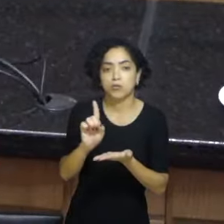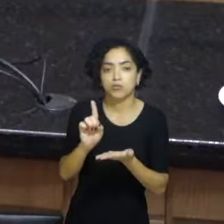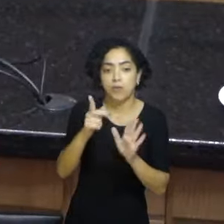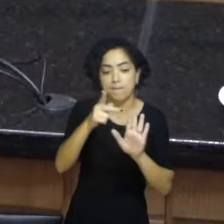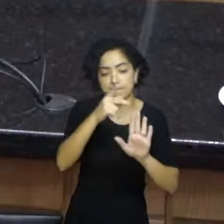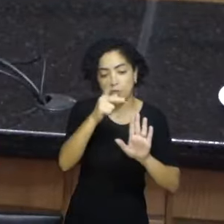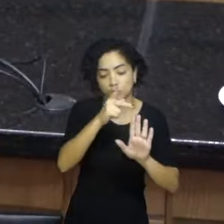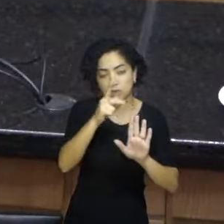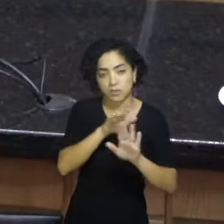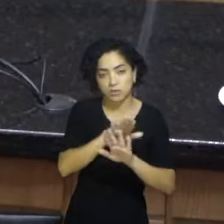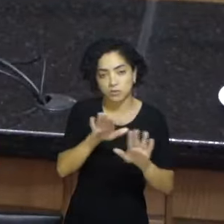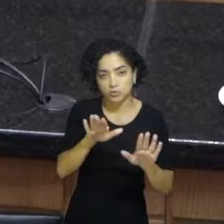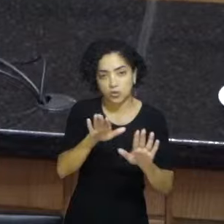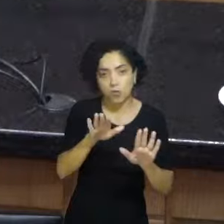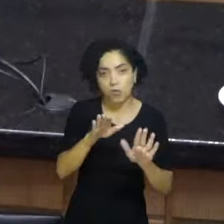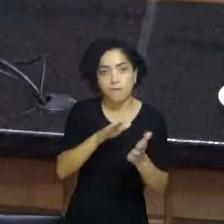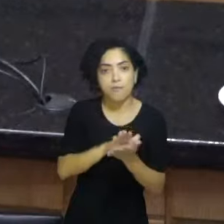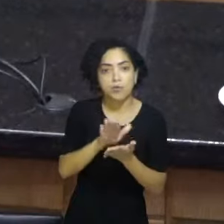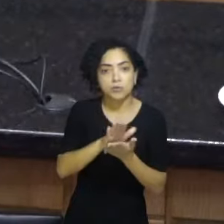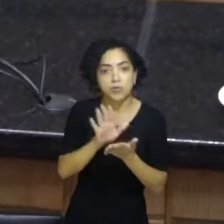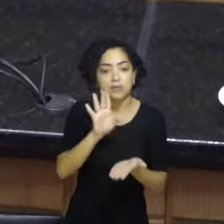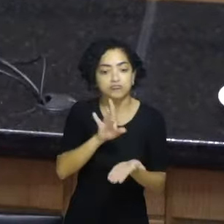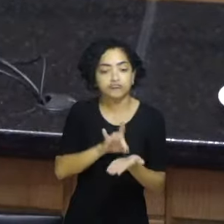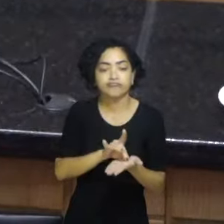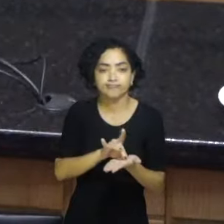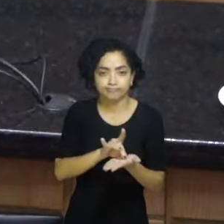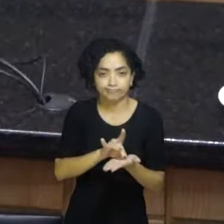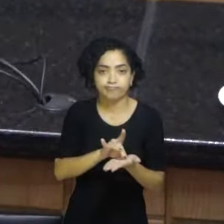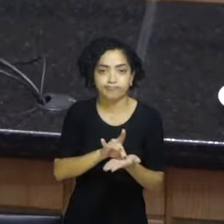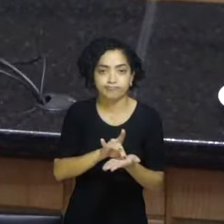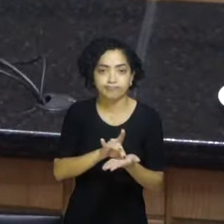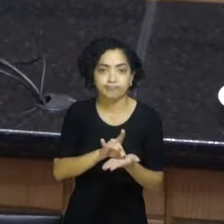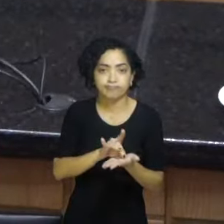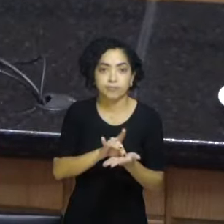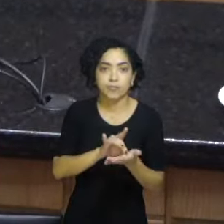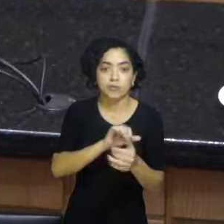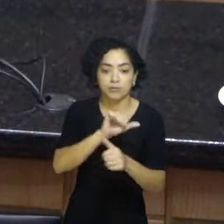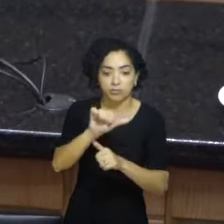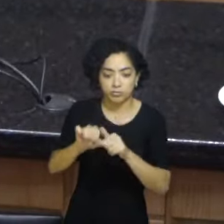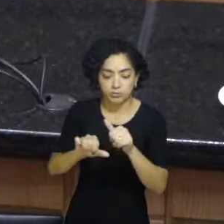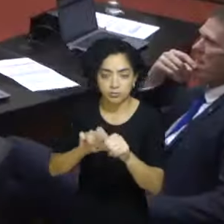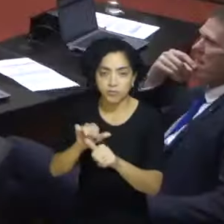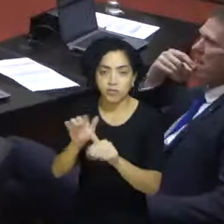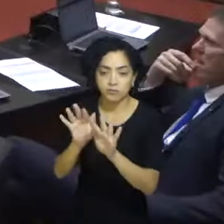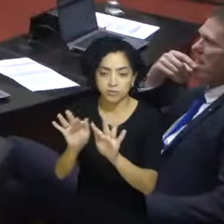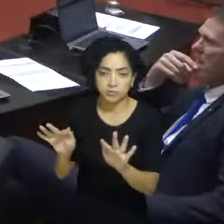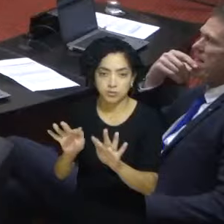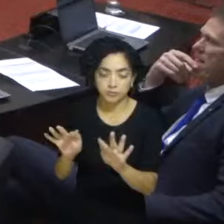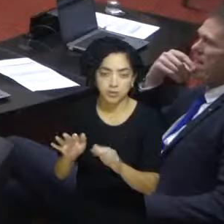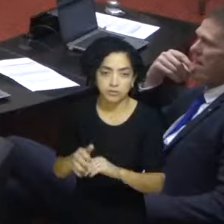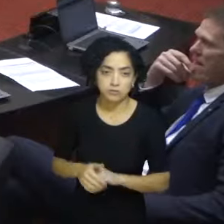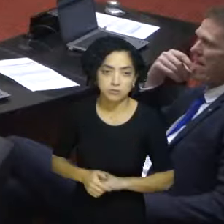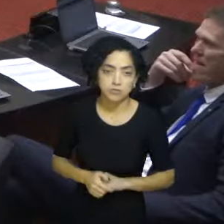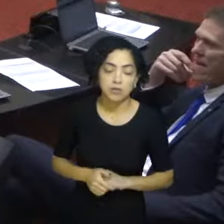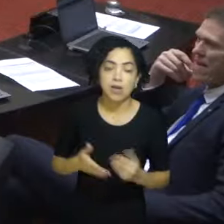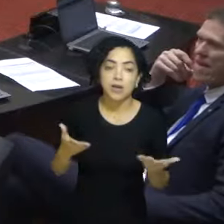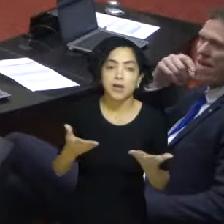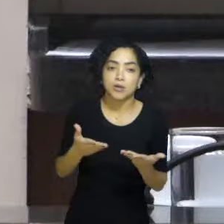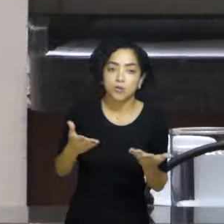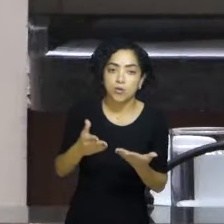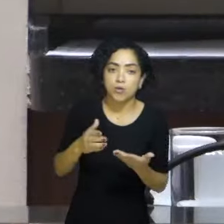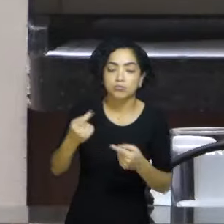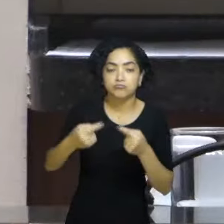portaria. Portaria publicada no Diário Oficial fica valendo e será convertida em convênio simplificado. Não havendo mais